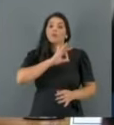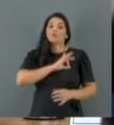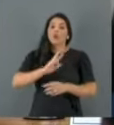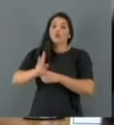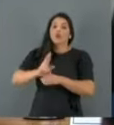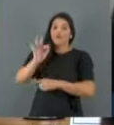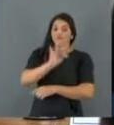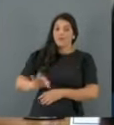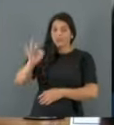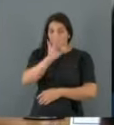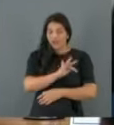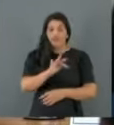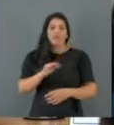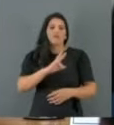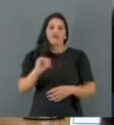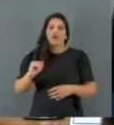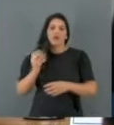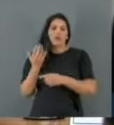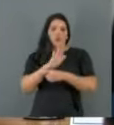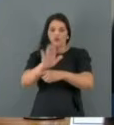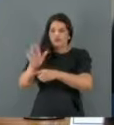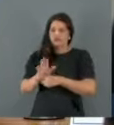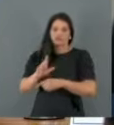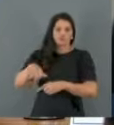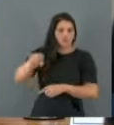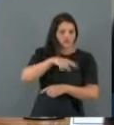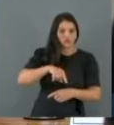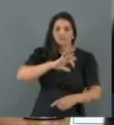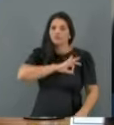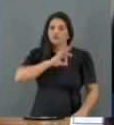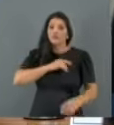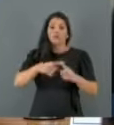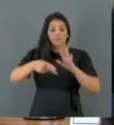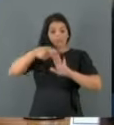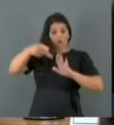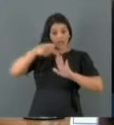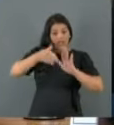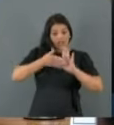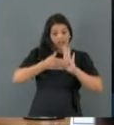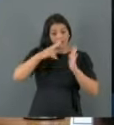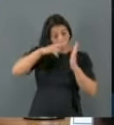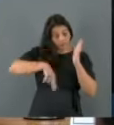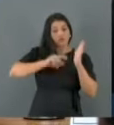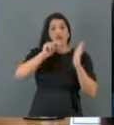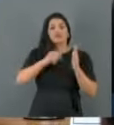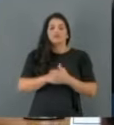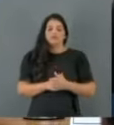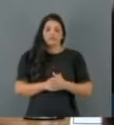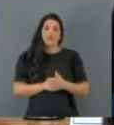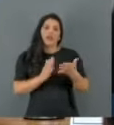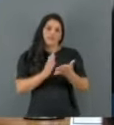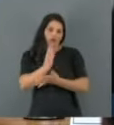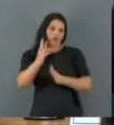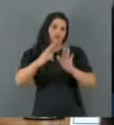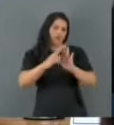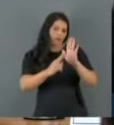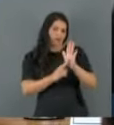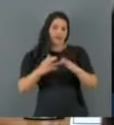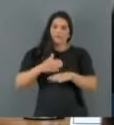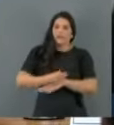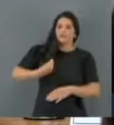Federal contribua com as demais forças de segurança. O que nós dissemos na nossa portaria? Essa portaria regula, enfim, a participação